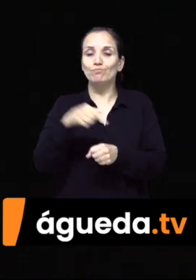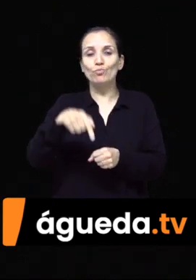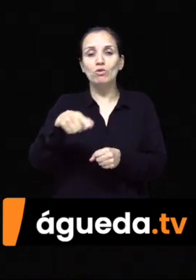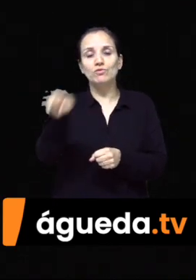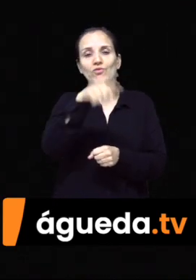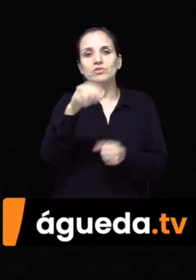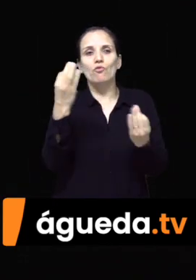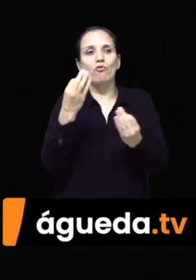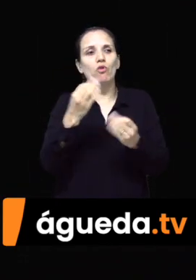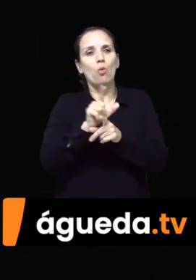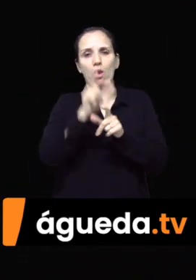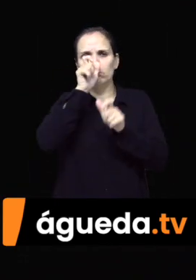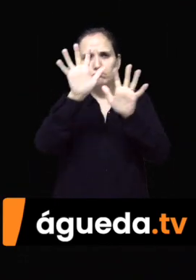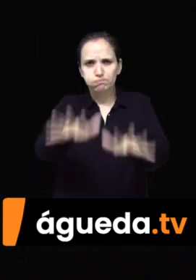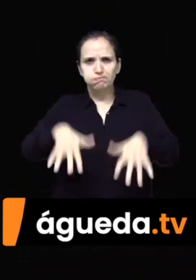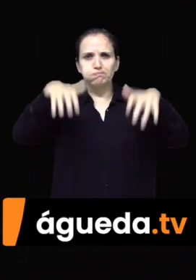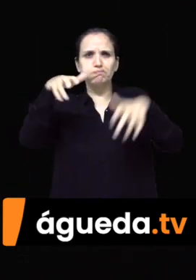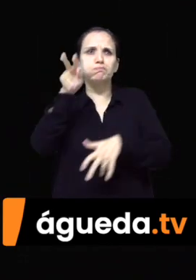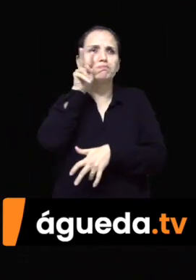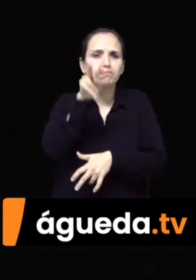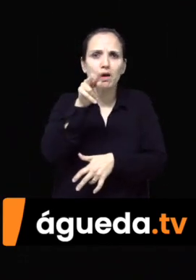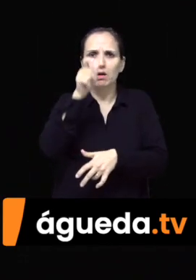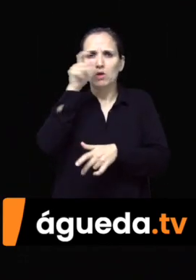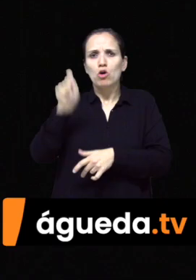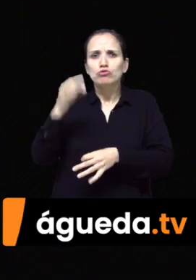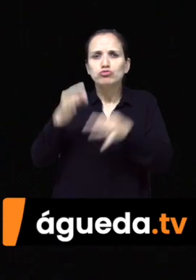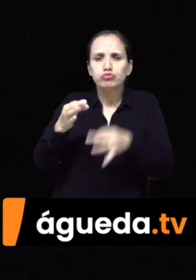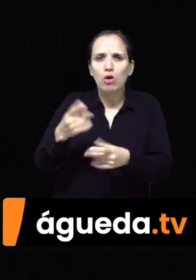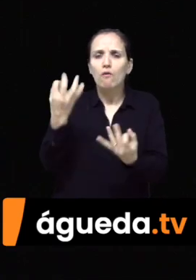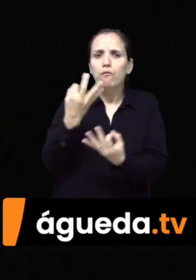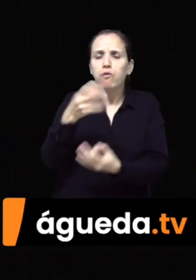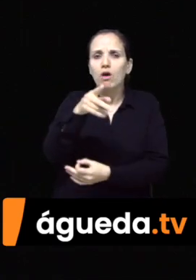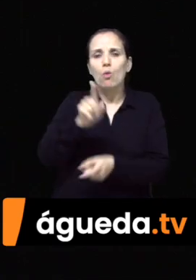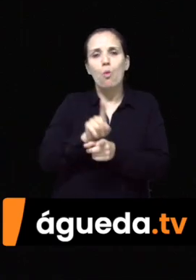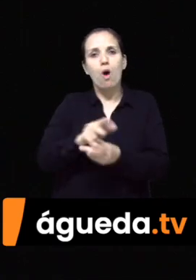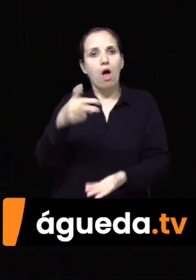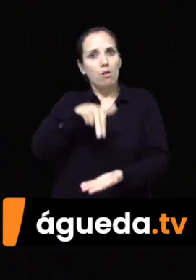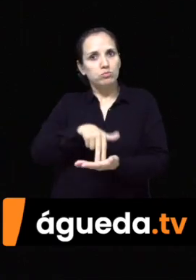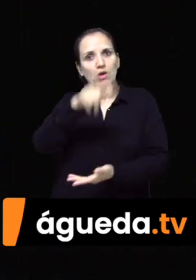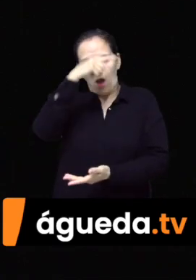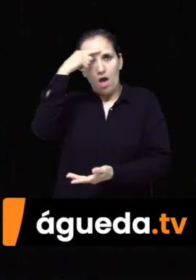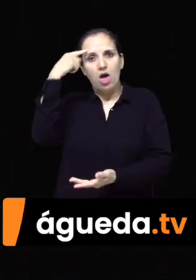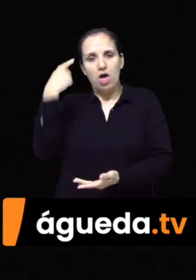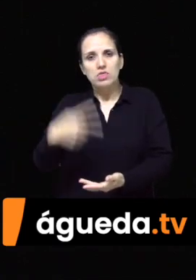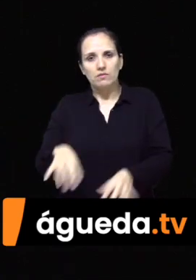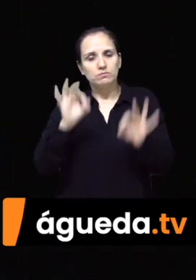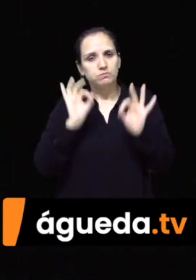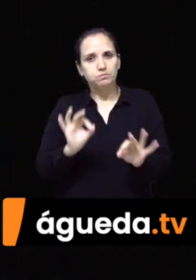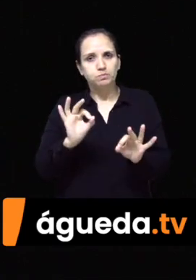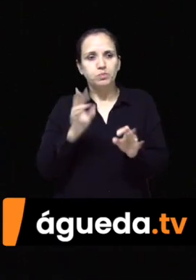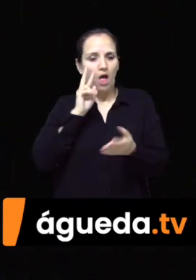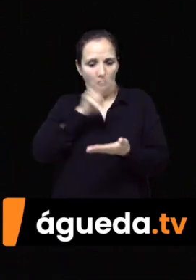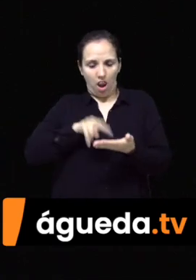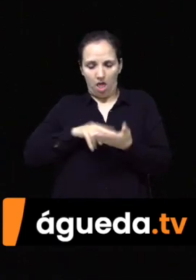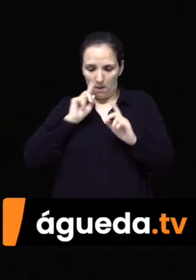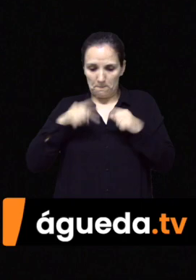difícil lermos para nós próprios, quanto mais ler em voz alta para os outros. Vocês hoje estiveram aqui com esta semente que vocês foram construindo,